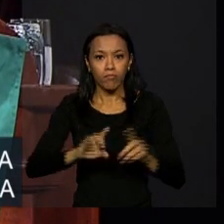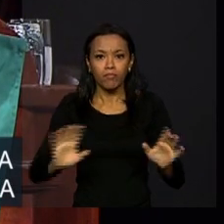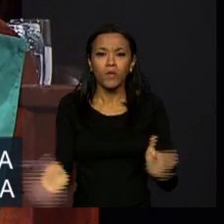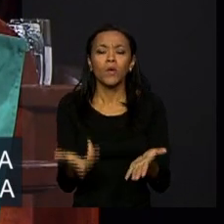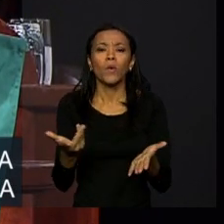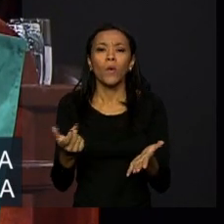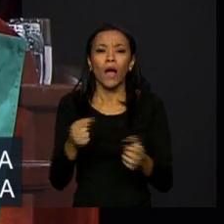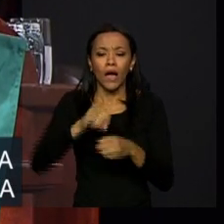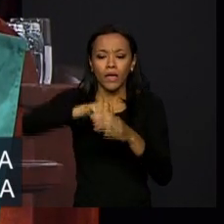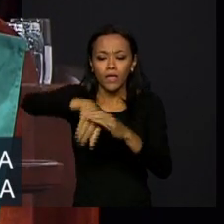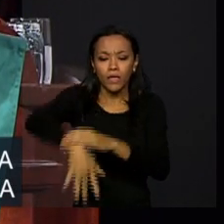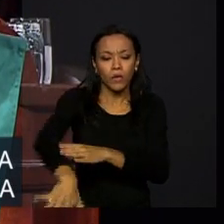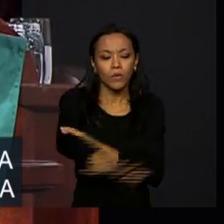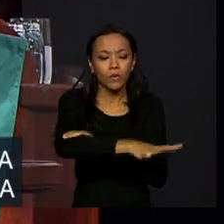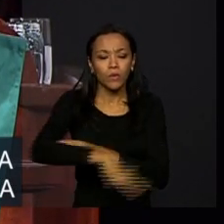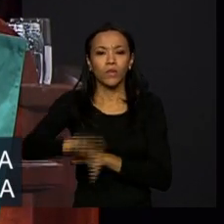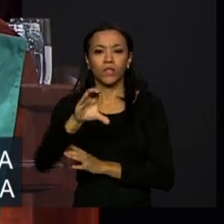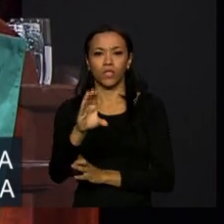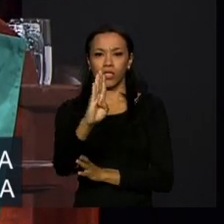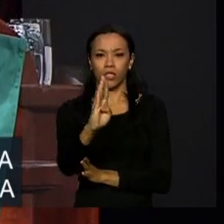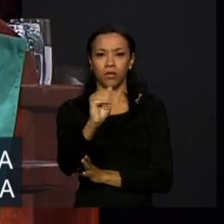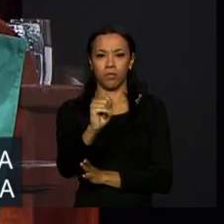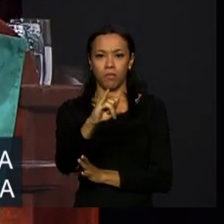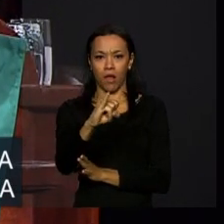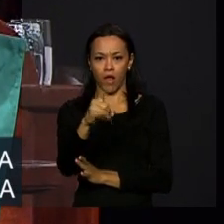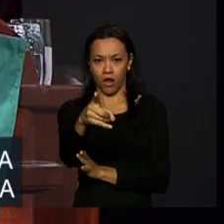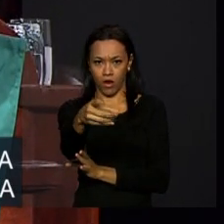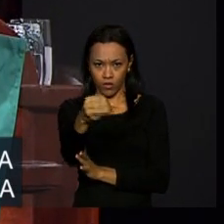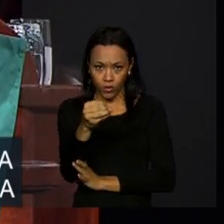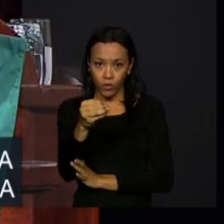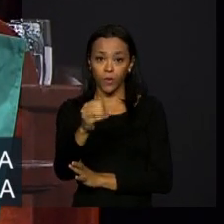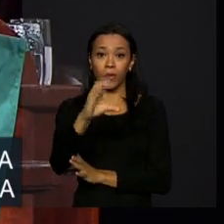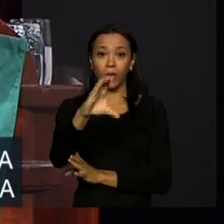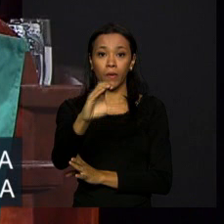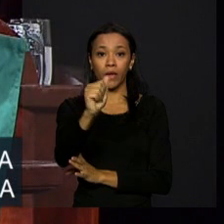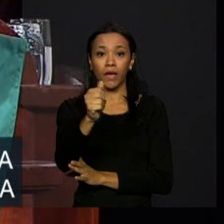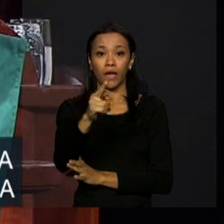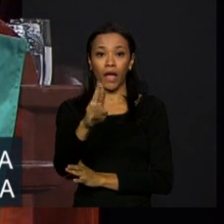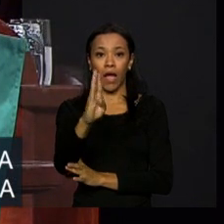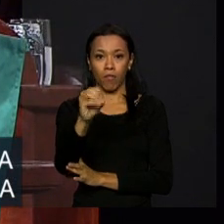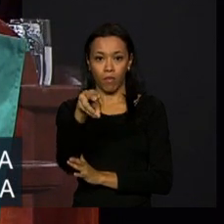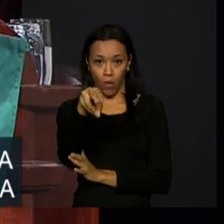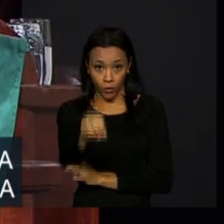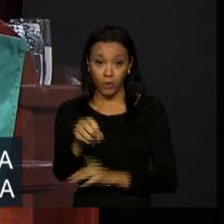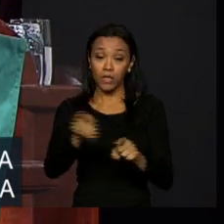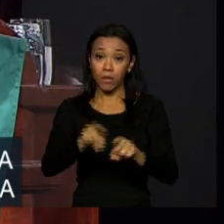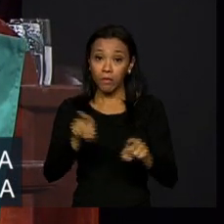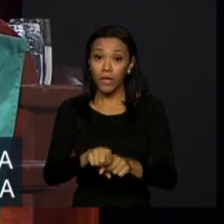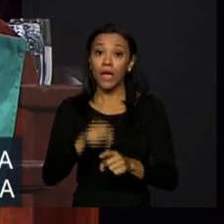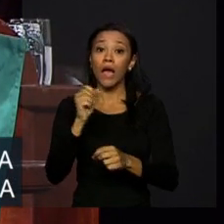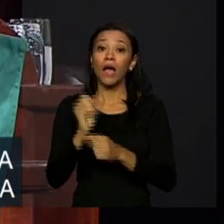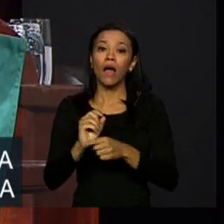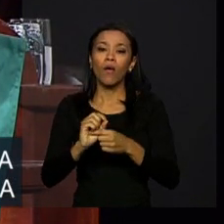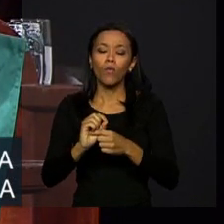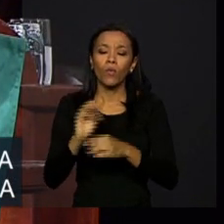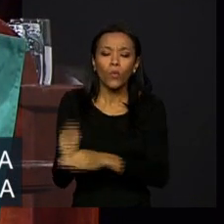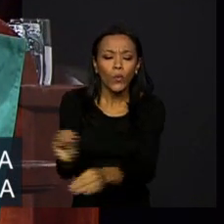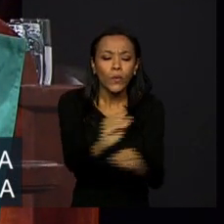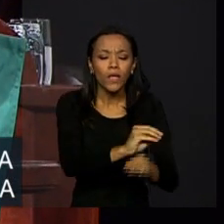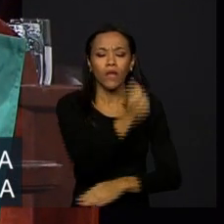Baixo carb bono com as políticas de reflorestamento e com a própria redução do